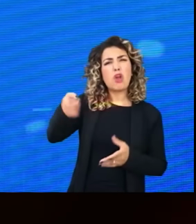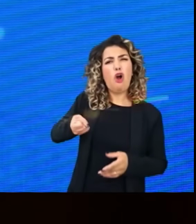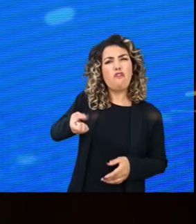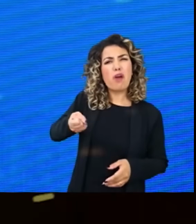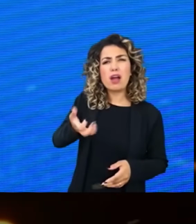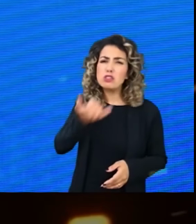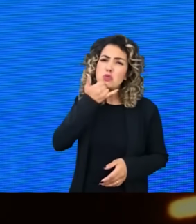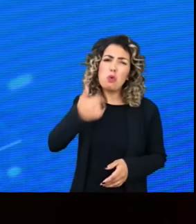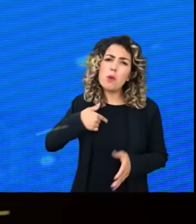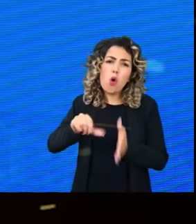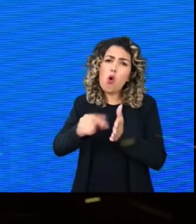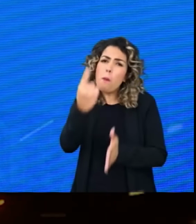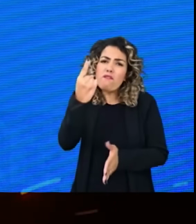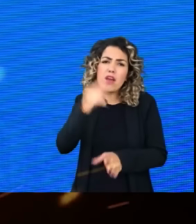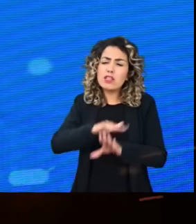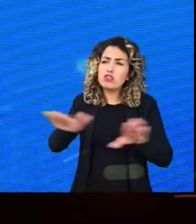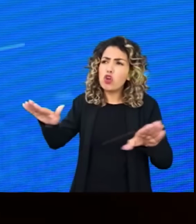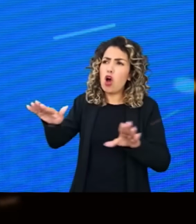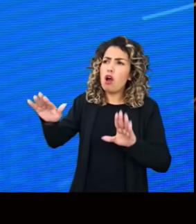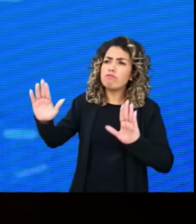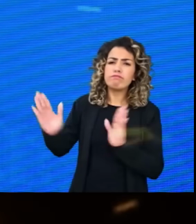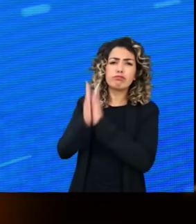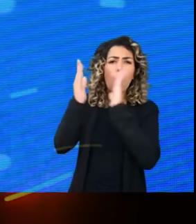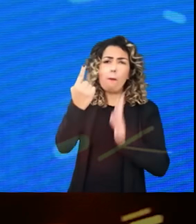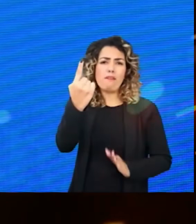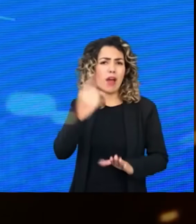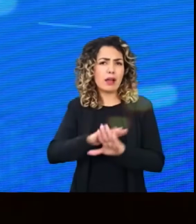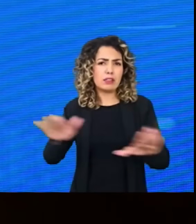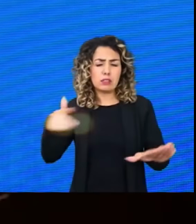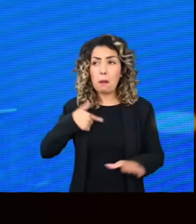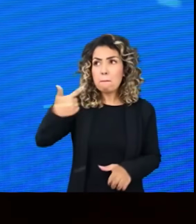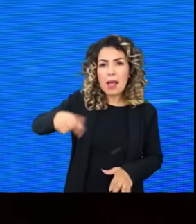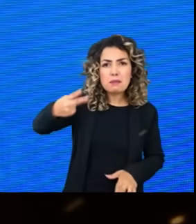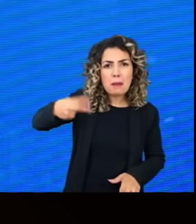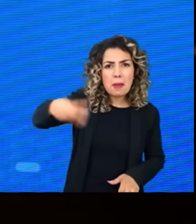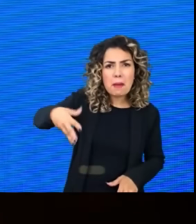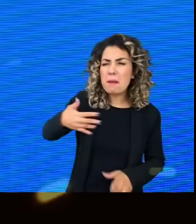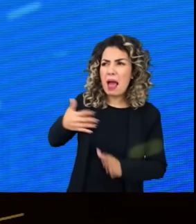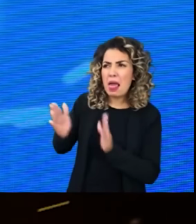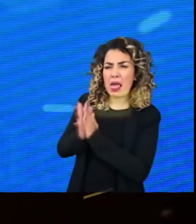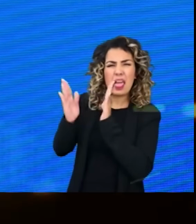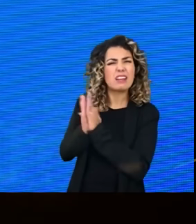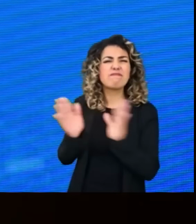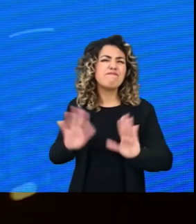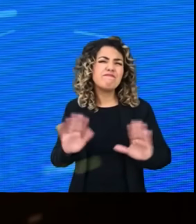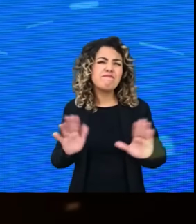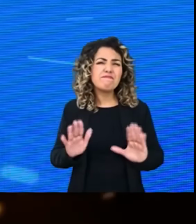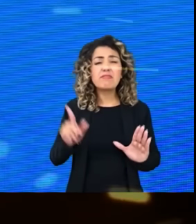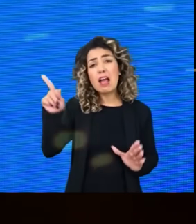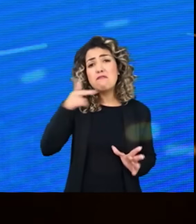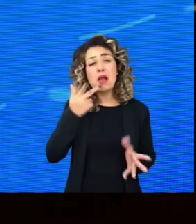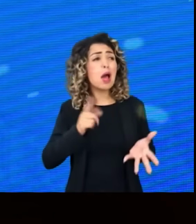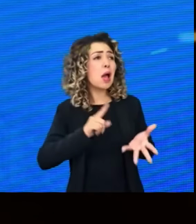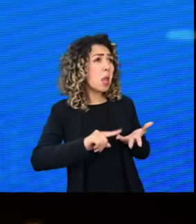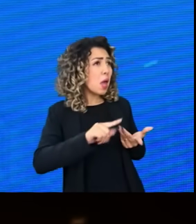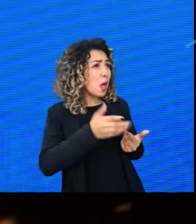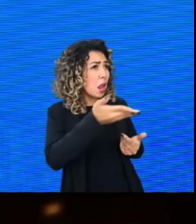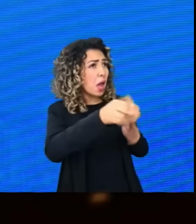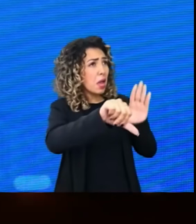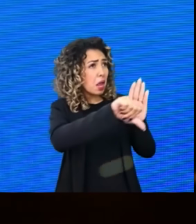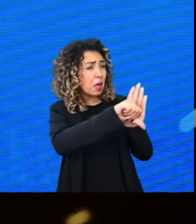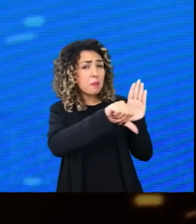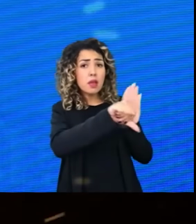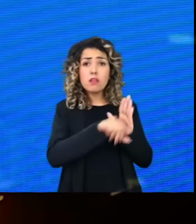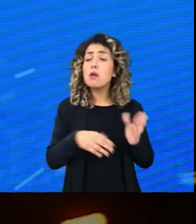responder é na justiça ele fala IMP puridade mas ele não cumpriu pena pelo roubo que ele era o artífice